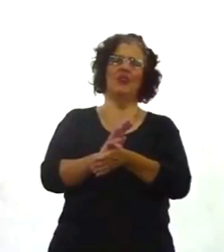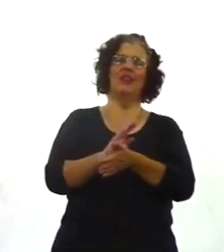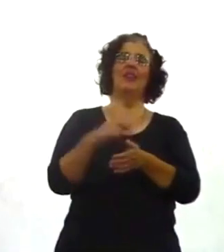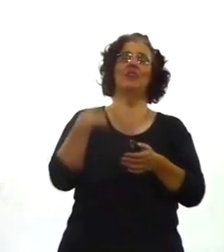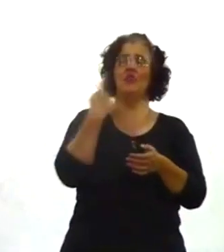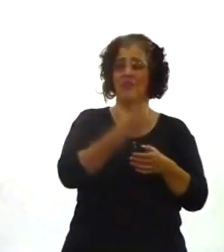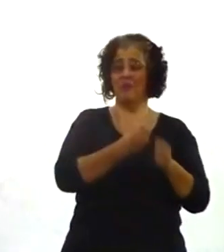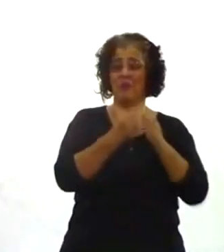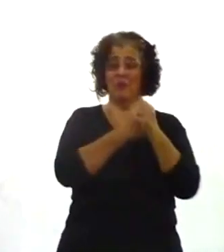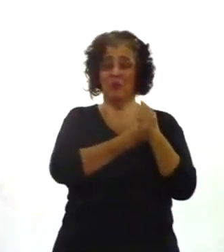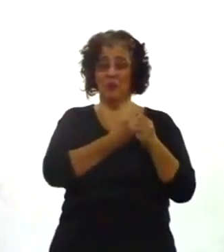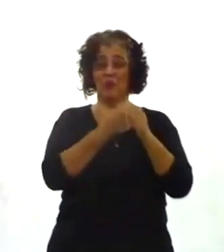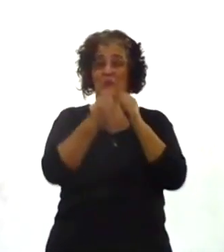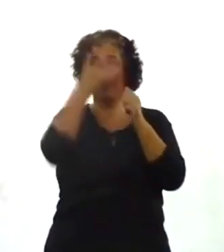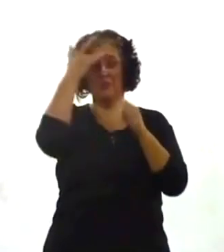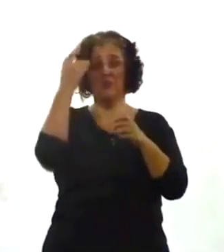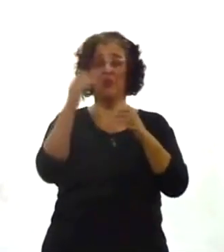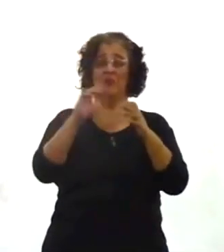Coitado,